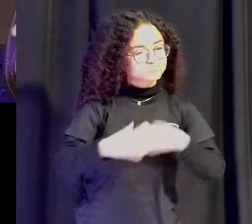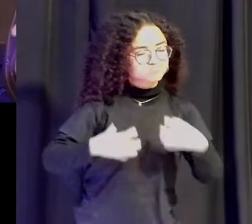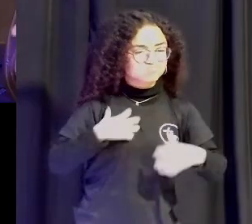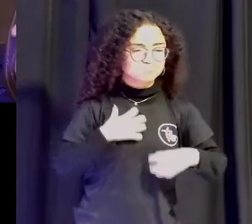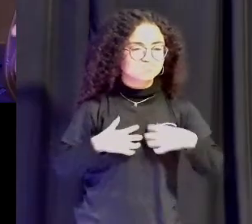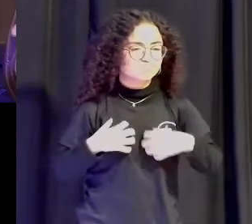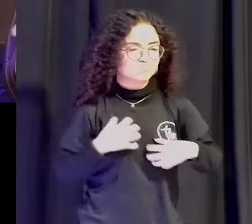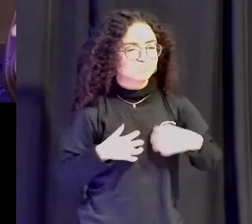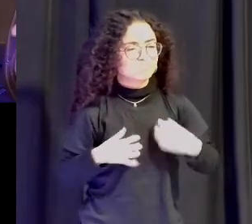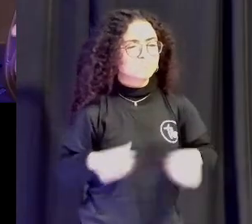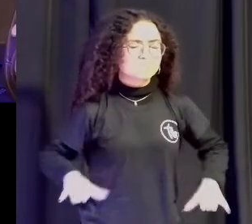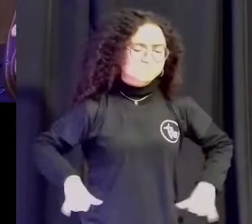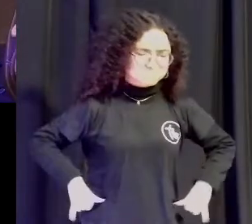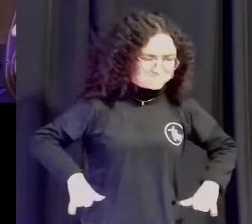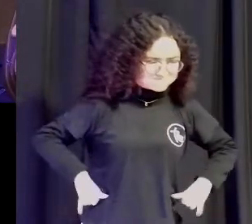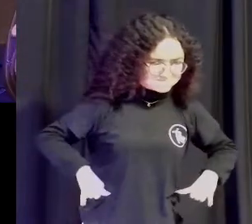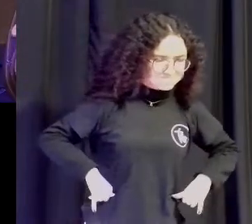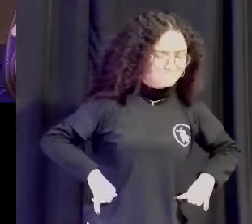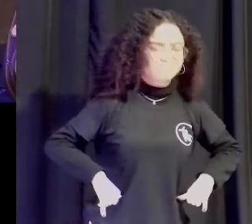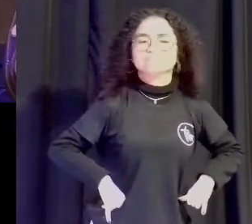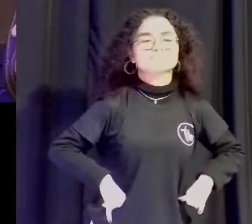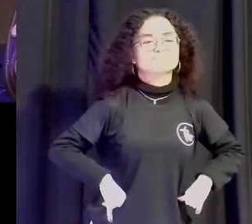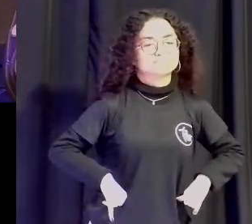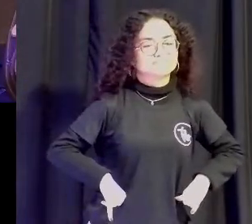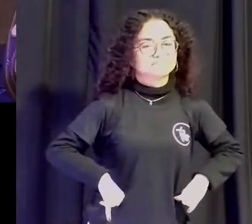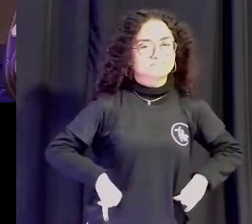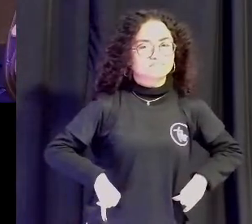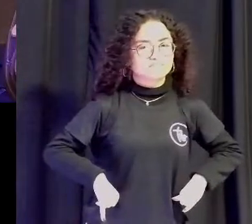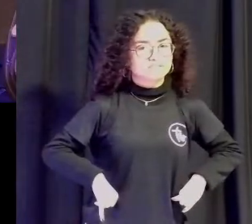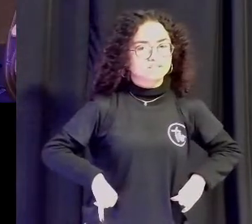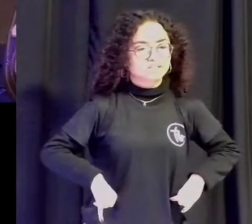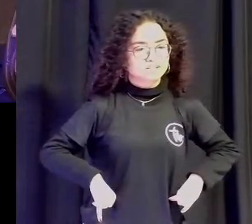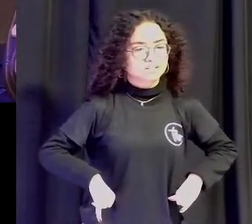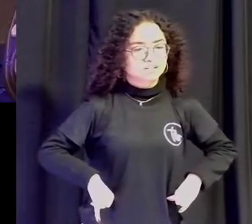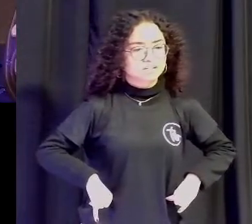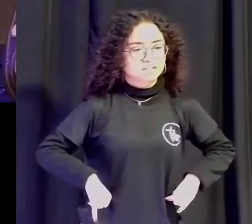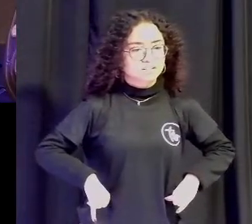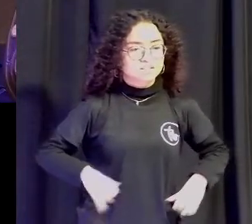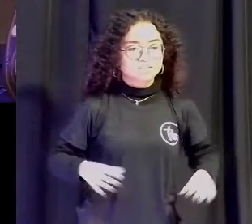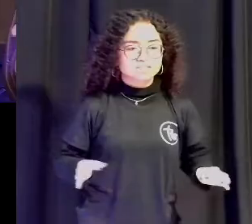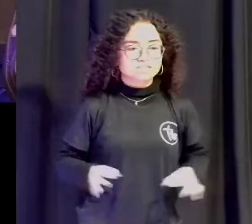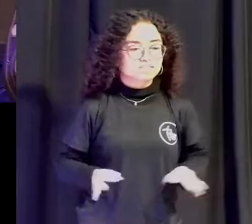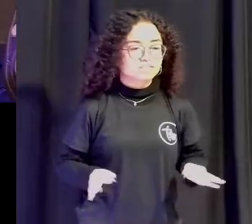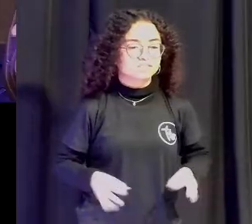ele sofre, e é claro, sofremos com ele.